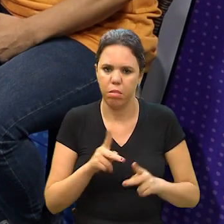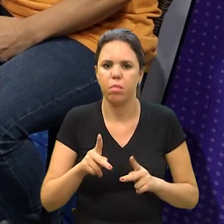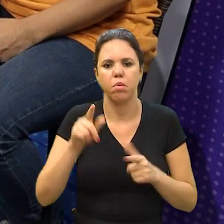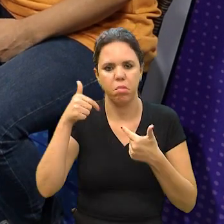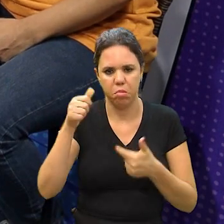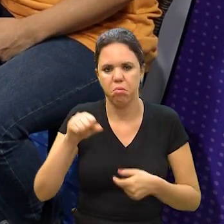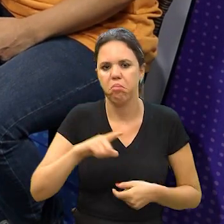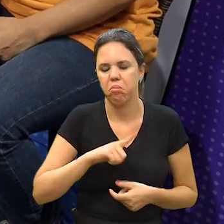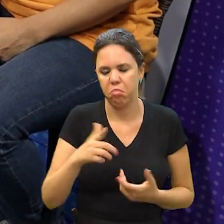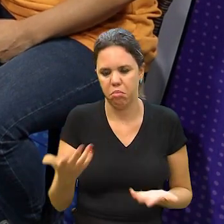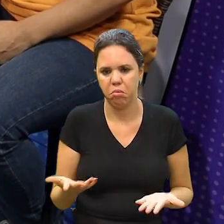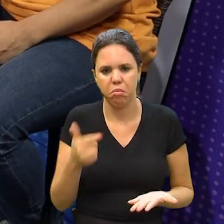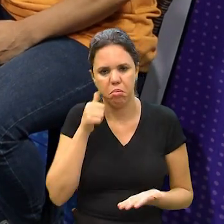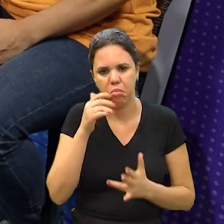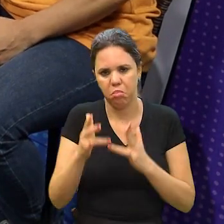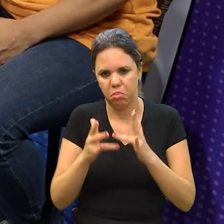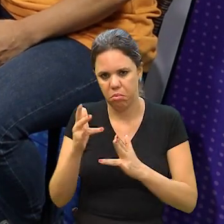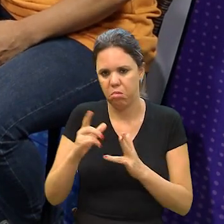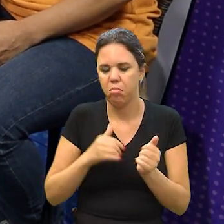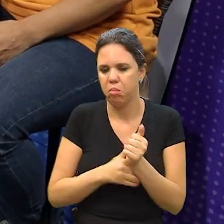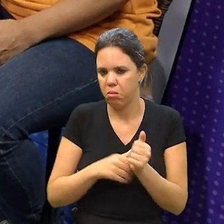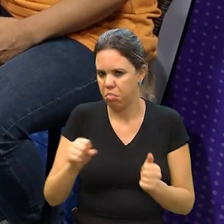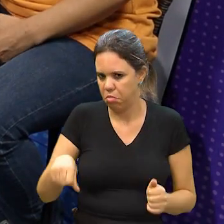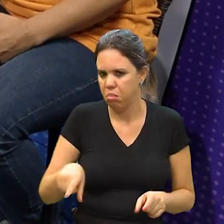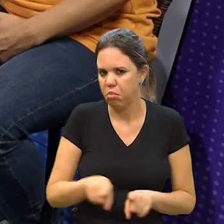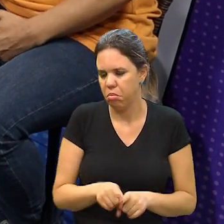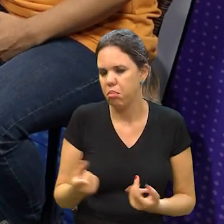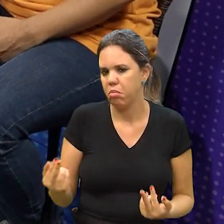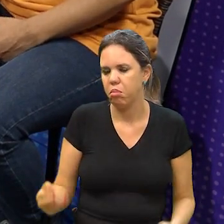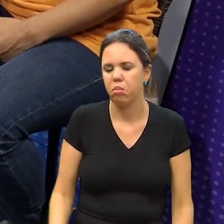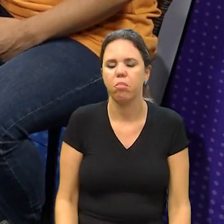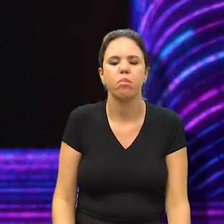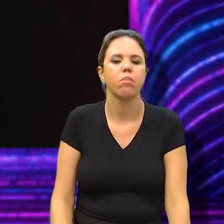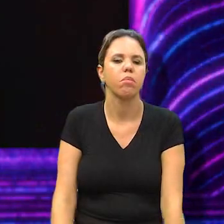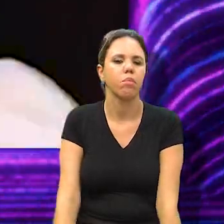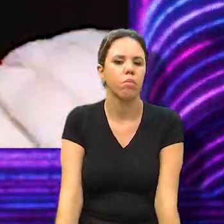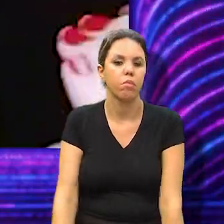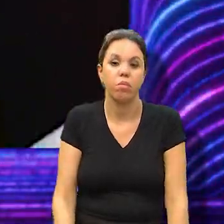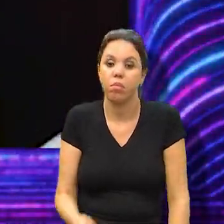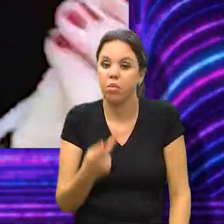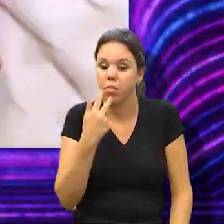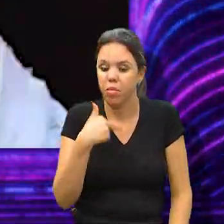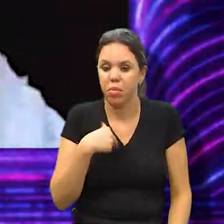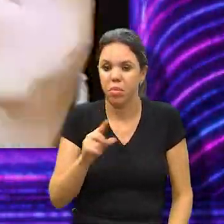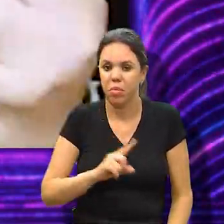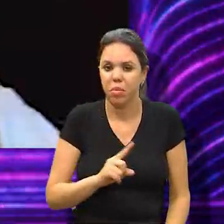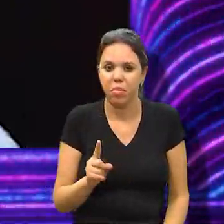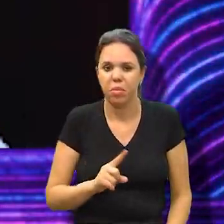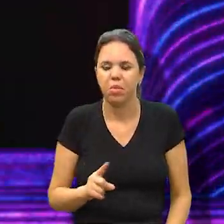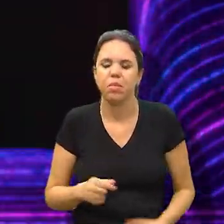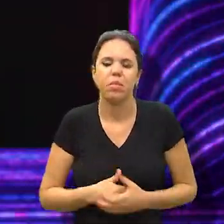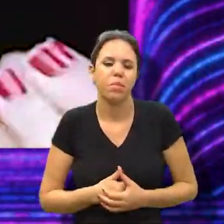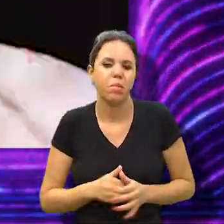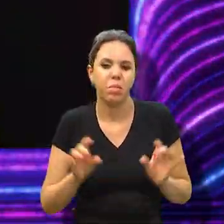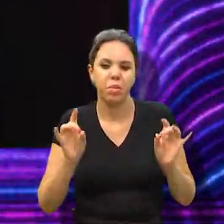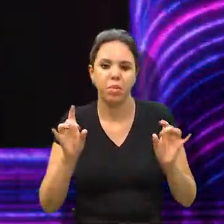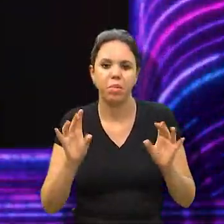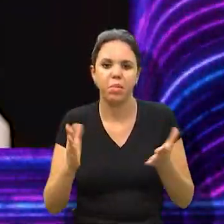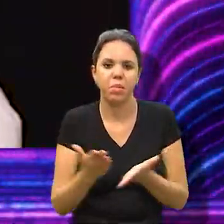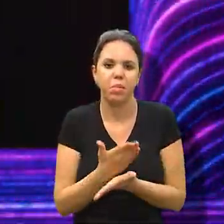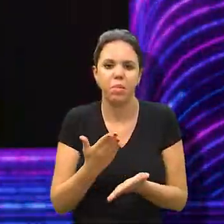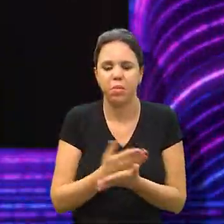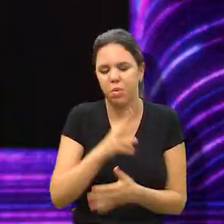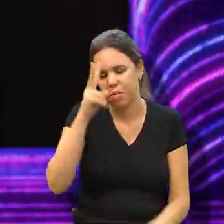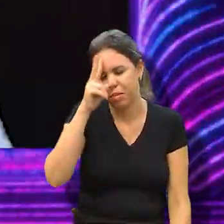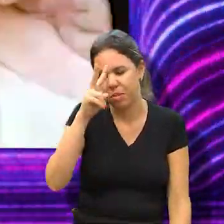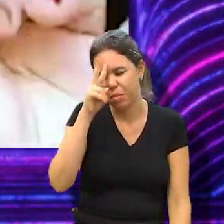Alguns personagens têm. A noiva tem um pequeno segredo também, mas assim, a gente não pode contar que é uma das cerejas do bolo, né?